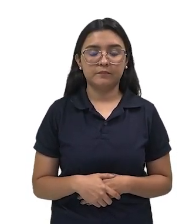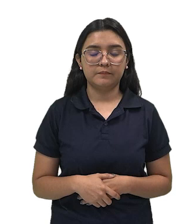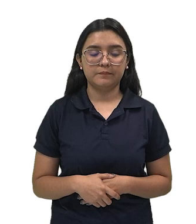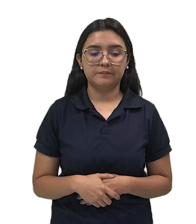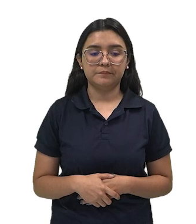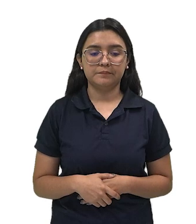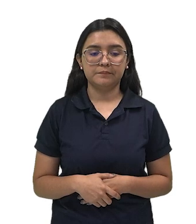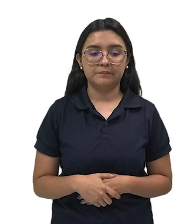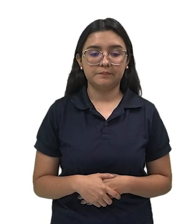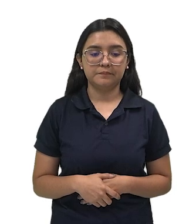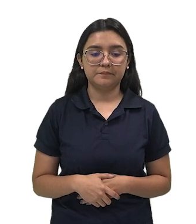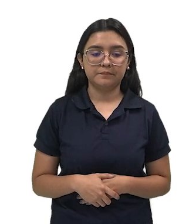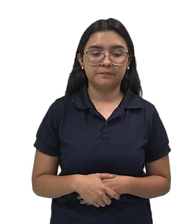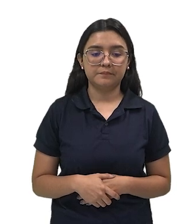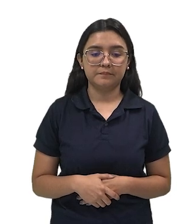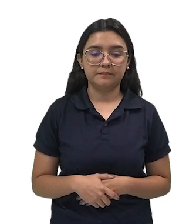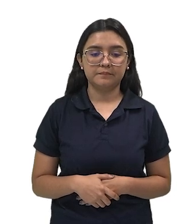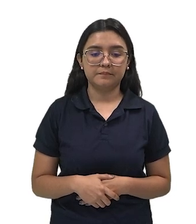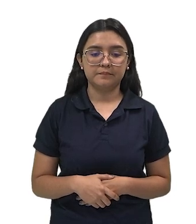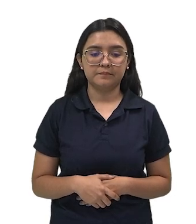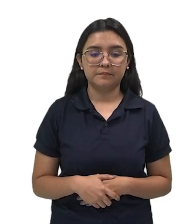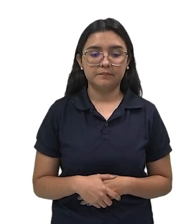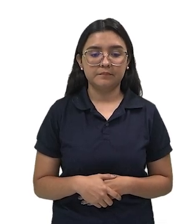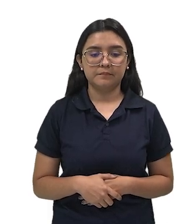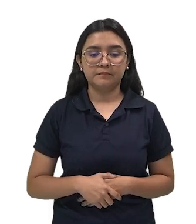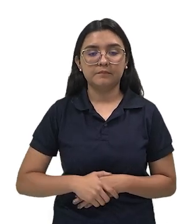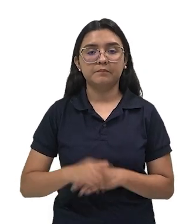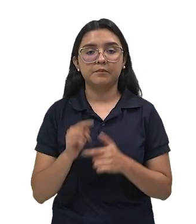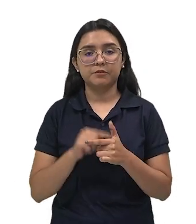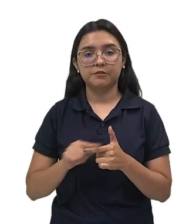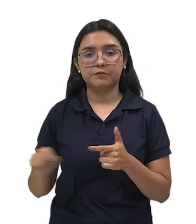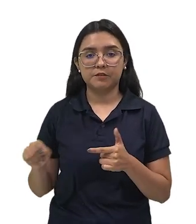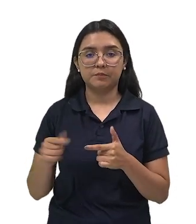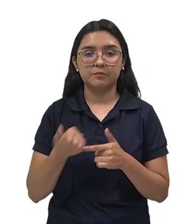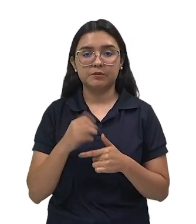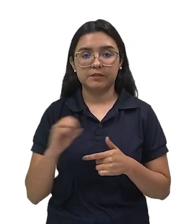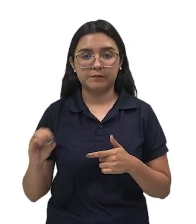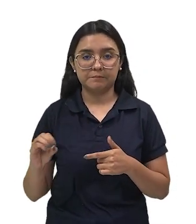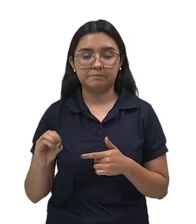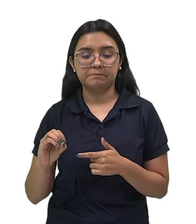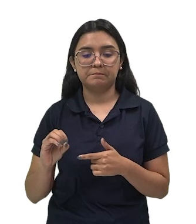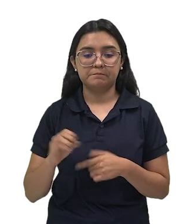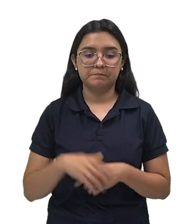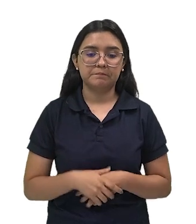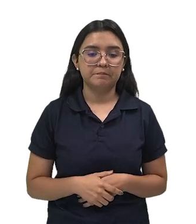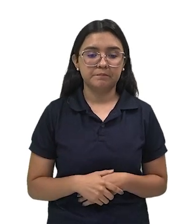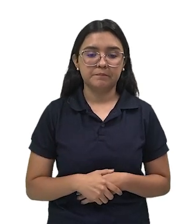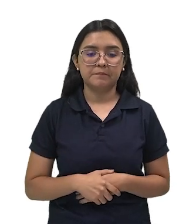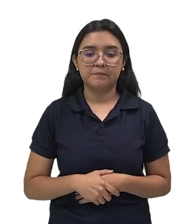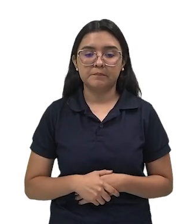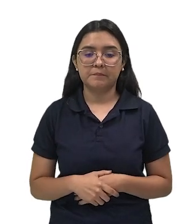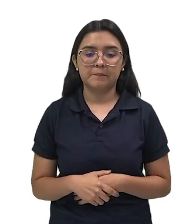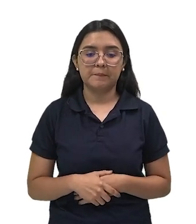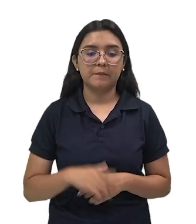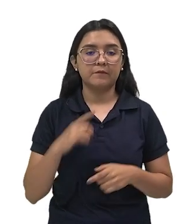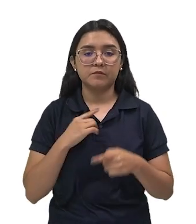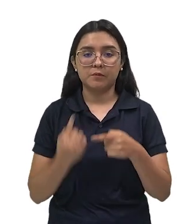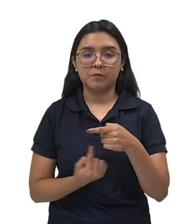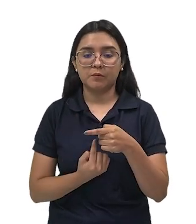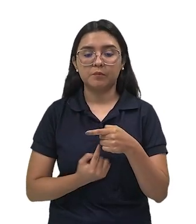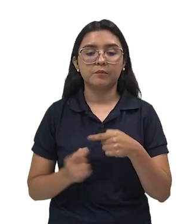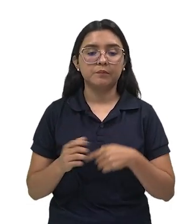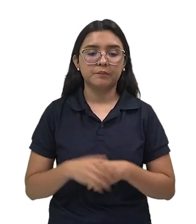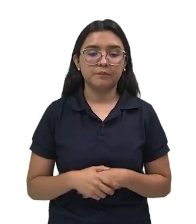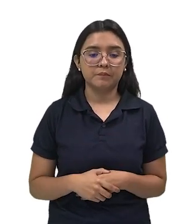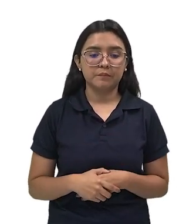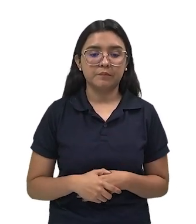tá? Que é exatamente isso. O que aconteceu aqui? Uma divisão por 100, né? Só vai sobrar um aqui embaixo, ó. Então não